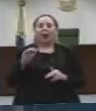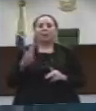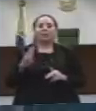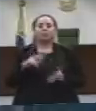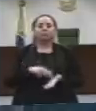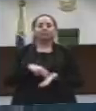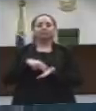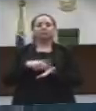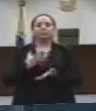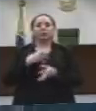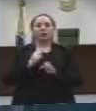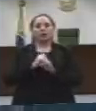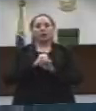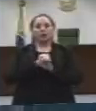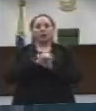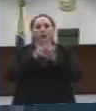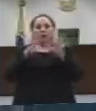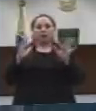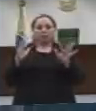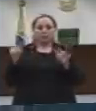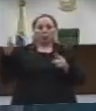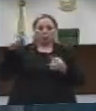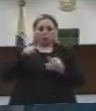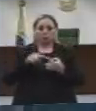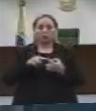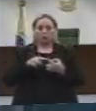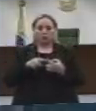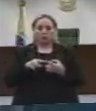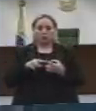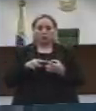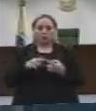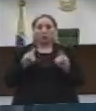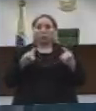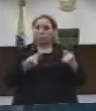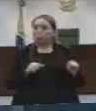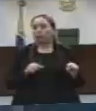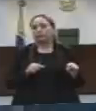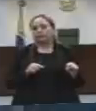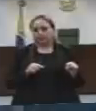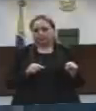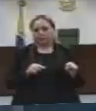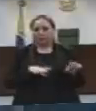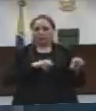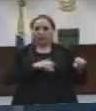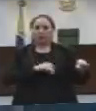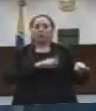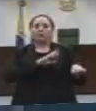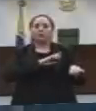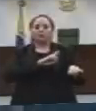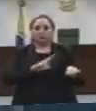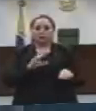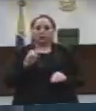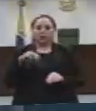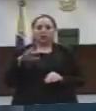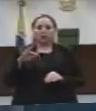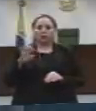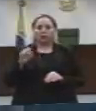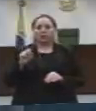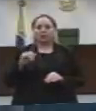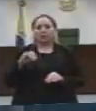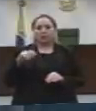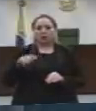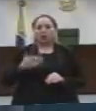clara contundente e objetiva contra o ensino religioso confessional a favor da